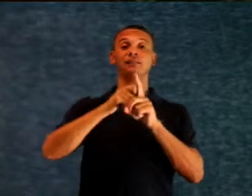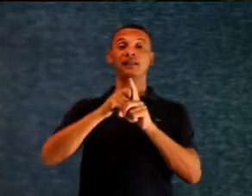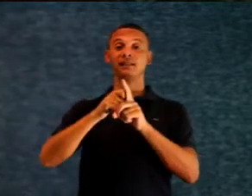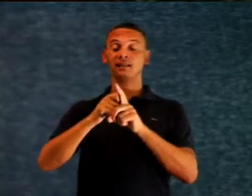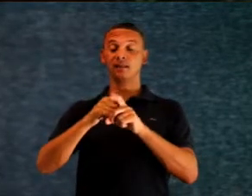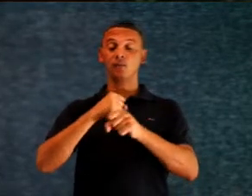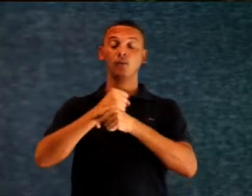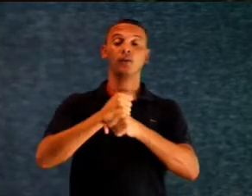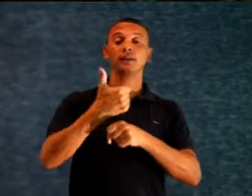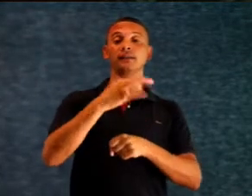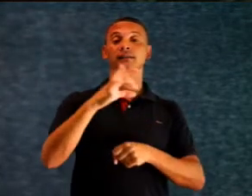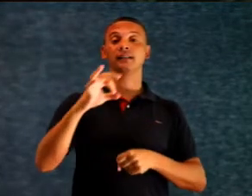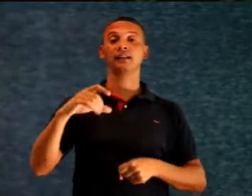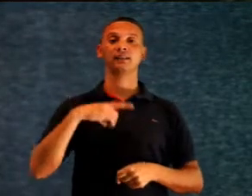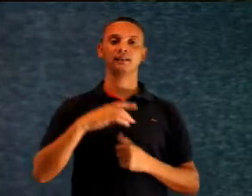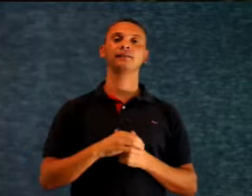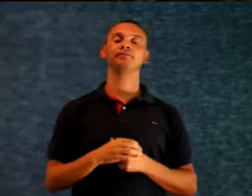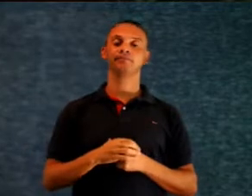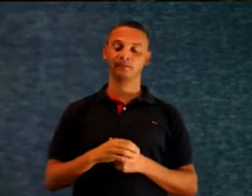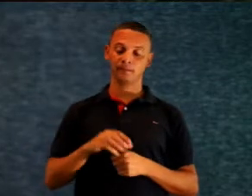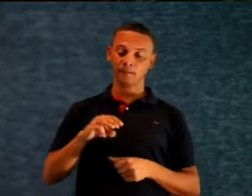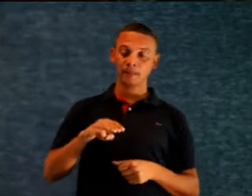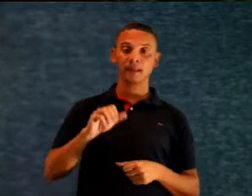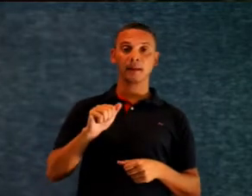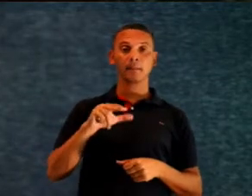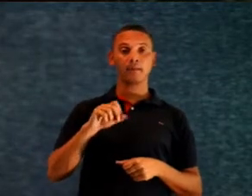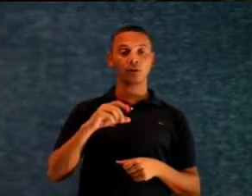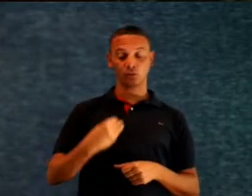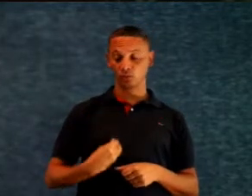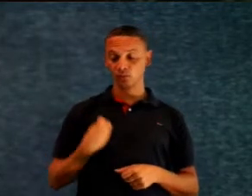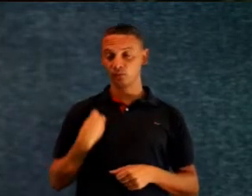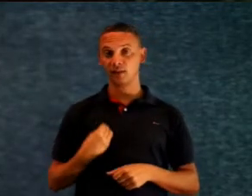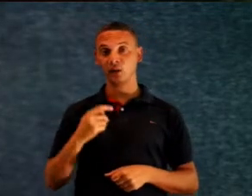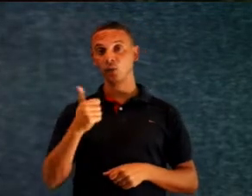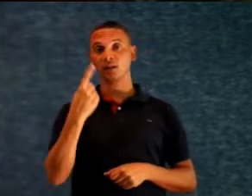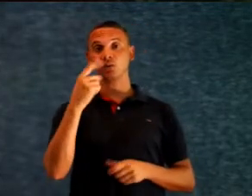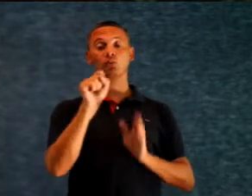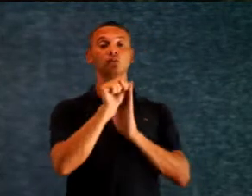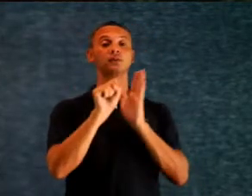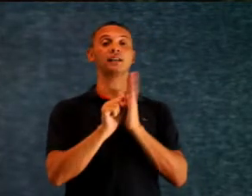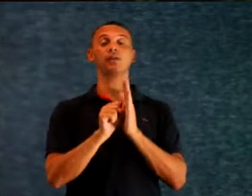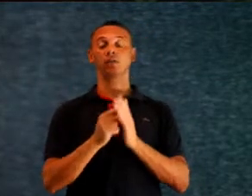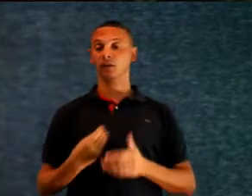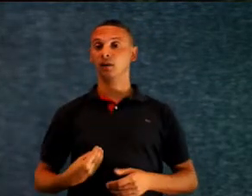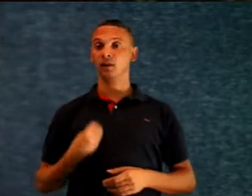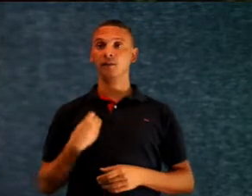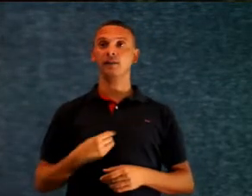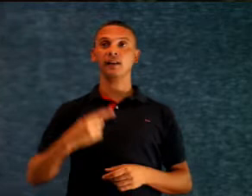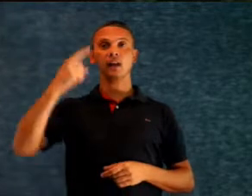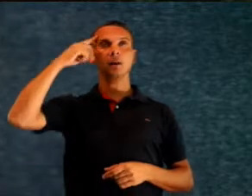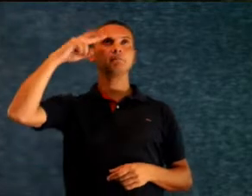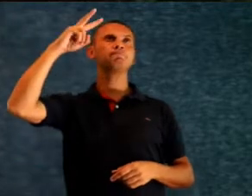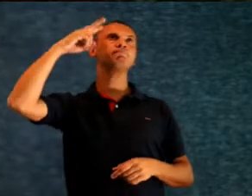anos. Imagine, o Manolo viveu quase um século e chegou ao fim da vida na plenitude da lucidez,